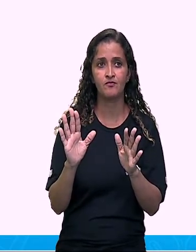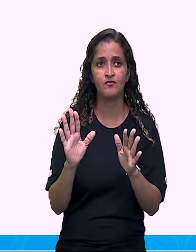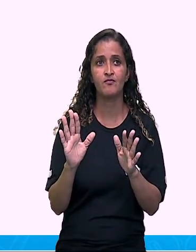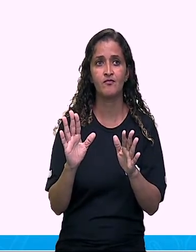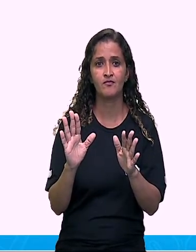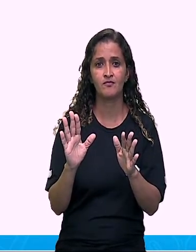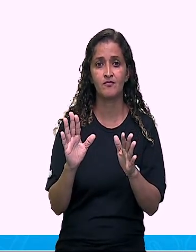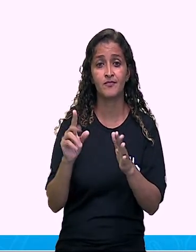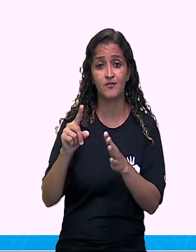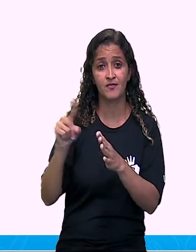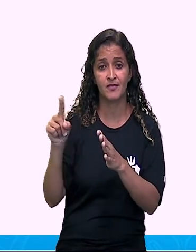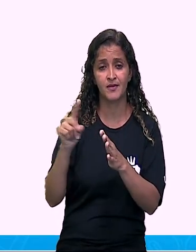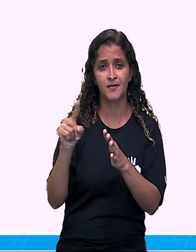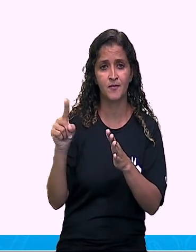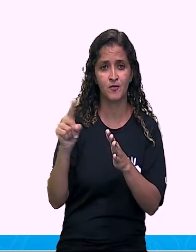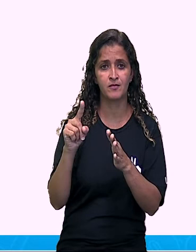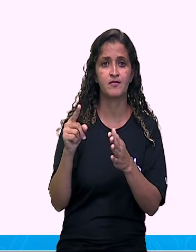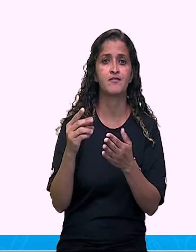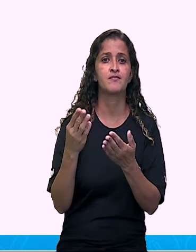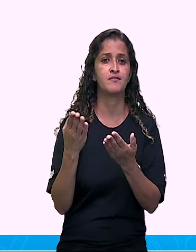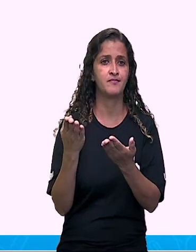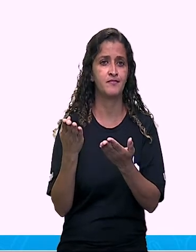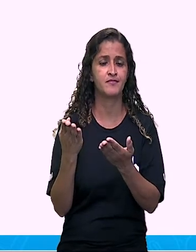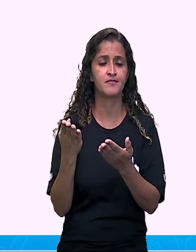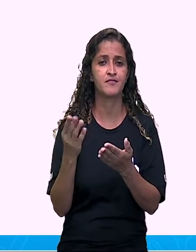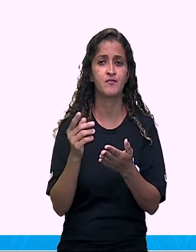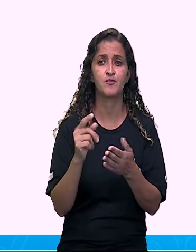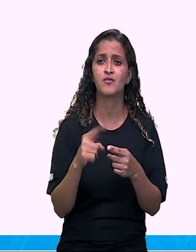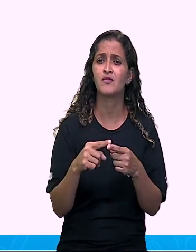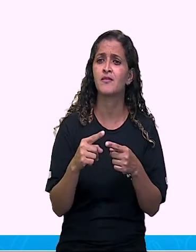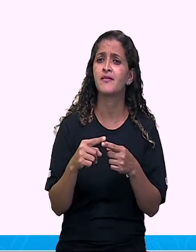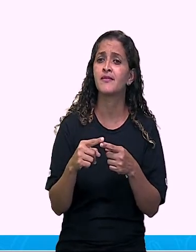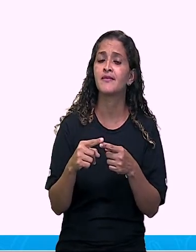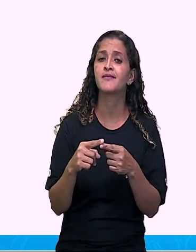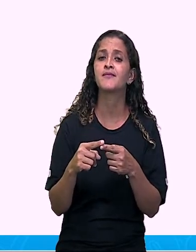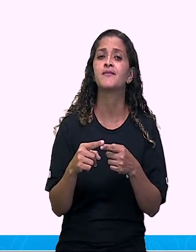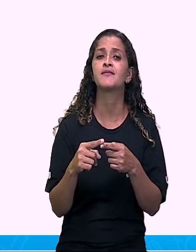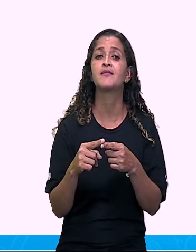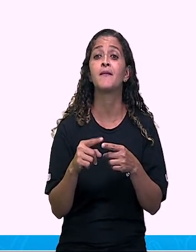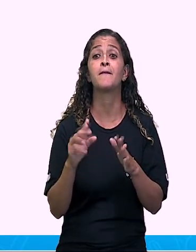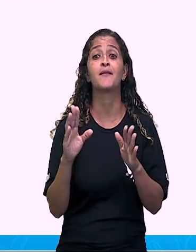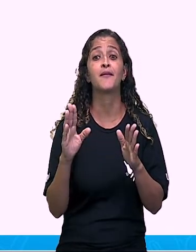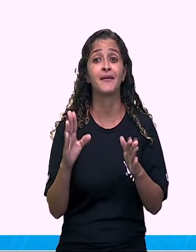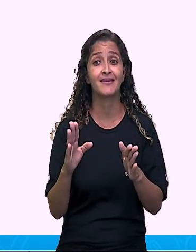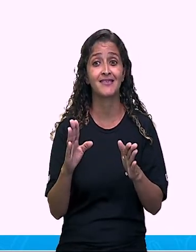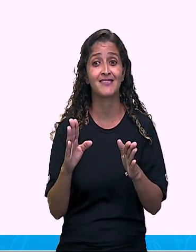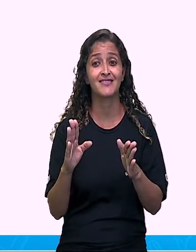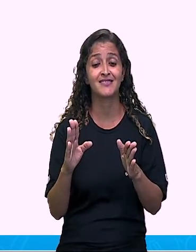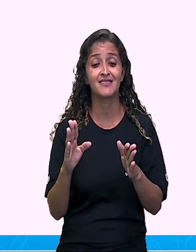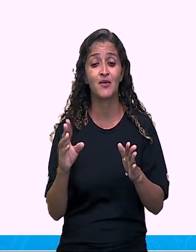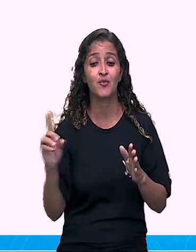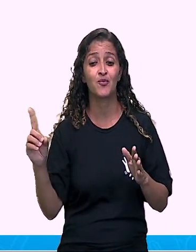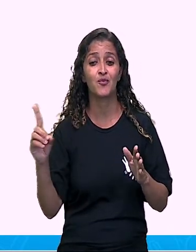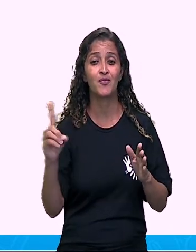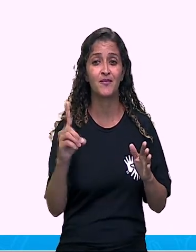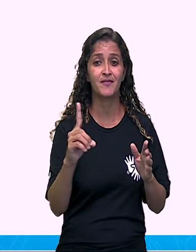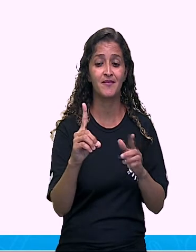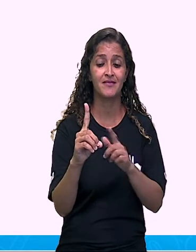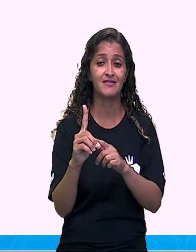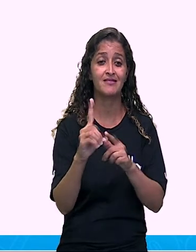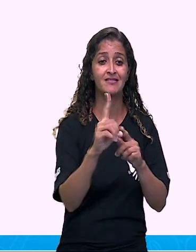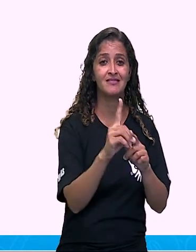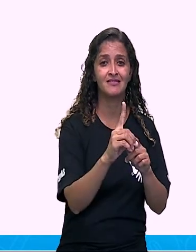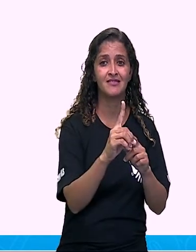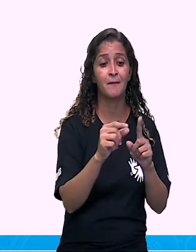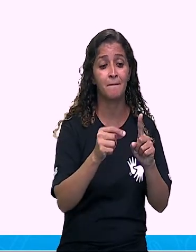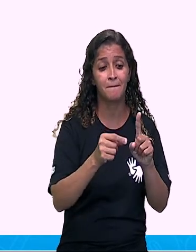escrever no canto de lá. Por quê? Porque não é a primeira casa, que é a casa da unidade da direita para a esquerda? Então, eu escrevo